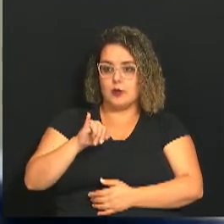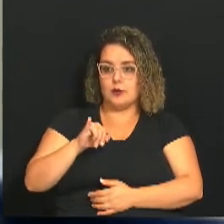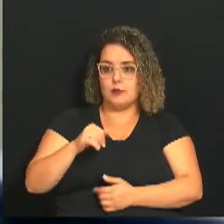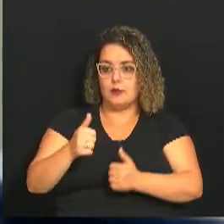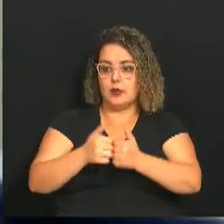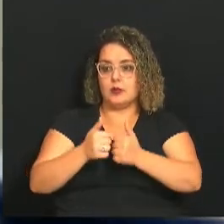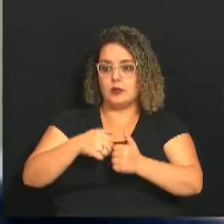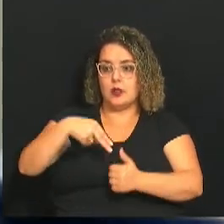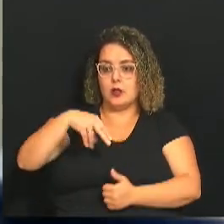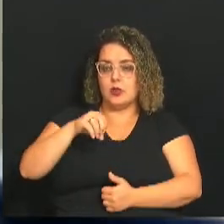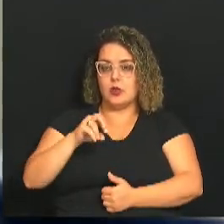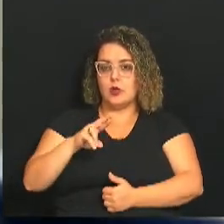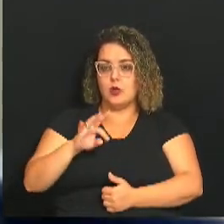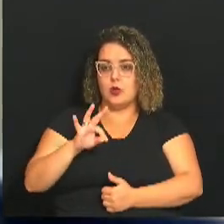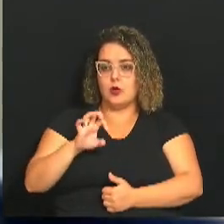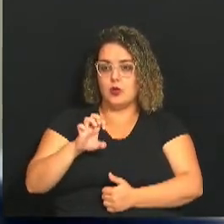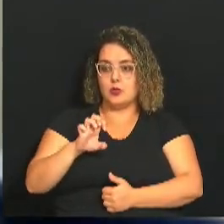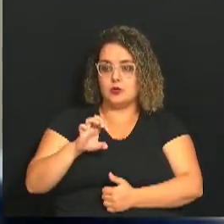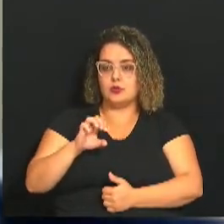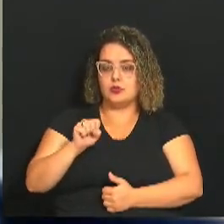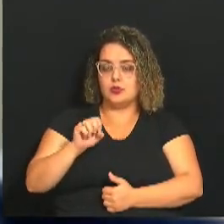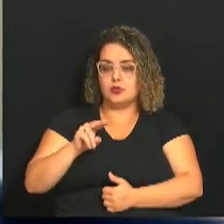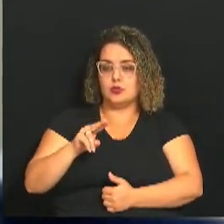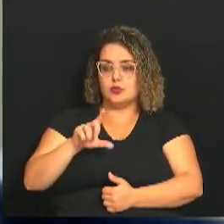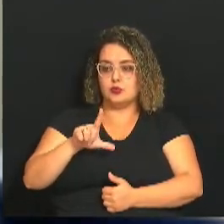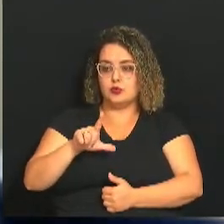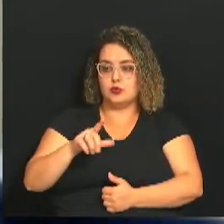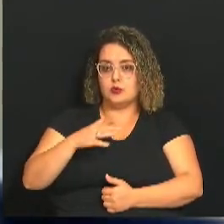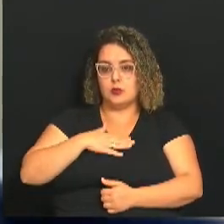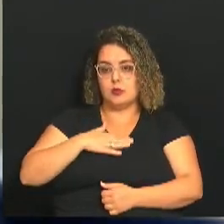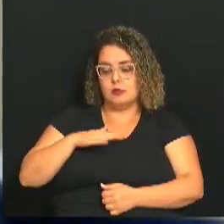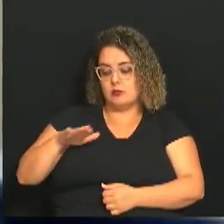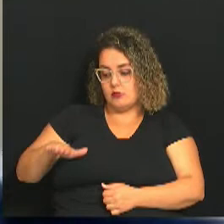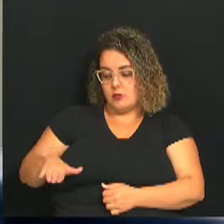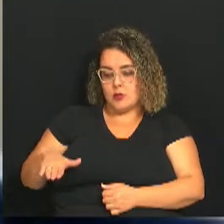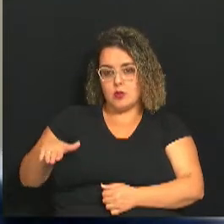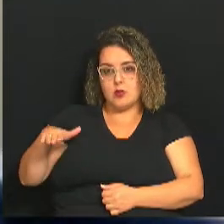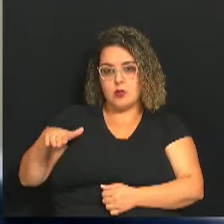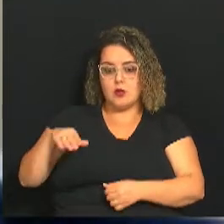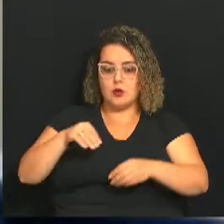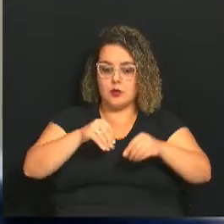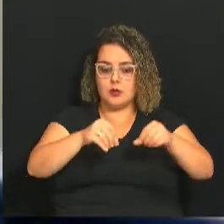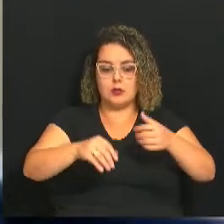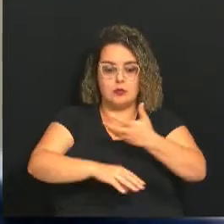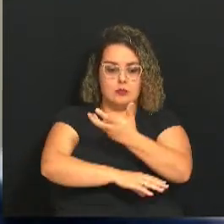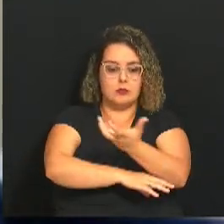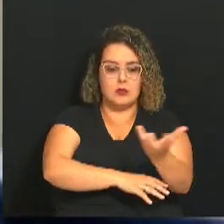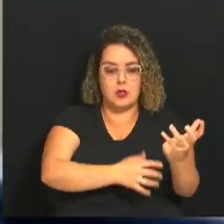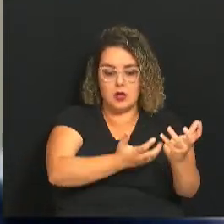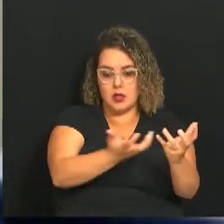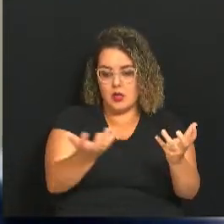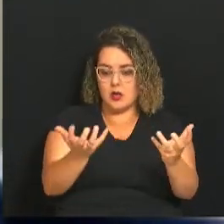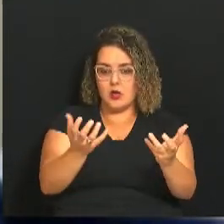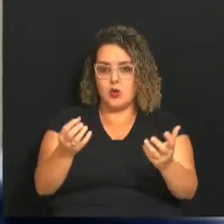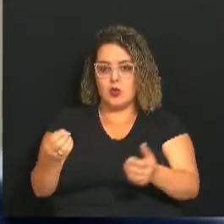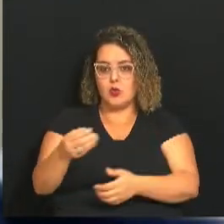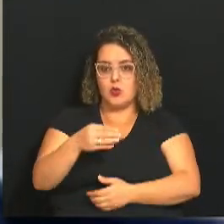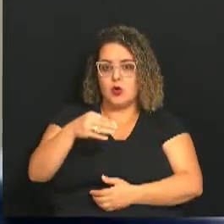minha infância, era um local onde era terra, mato, Nova Campinas estava começando,